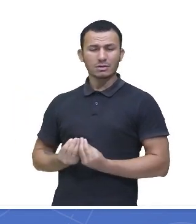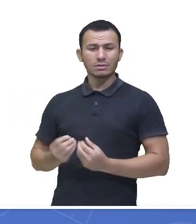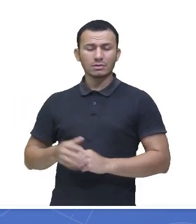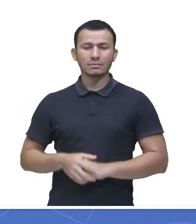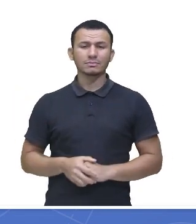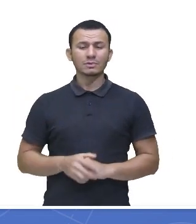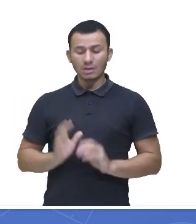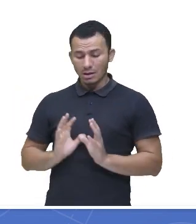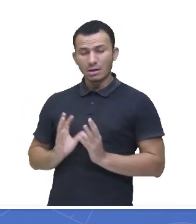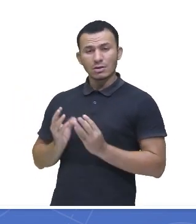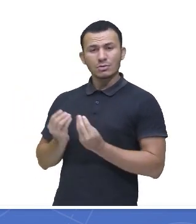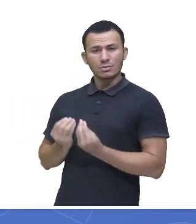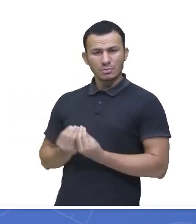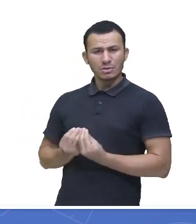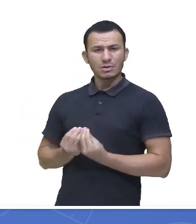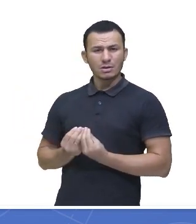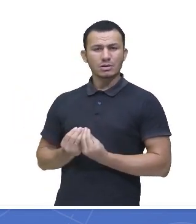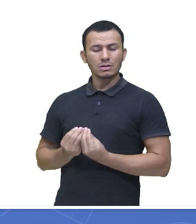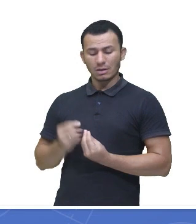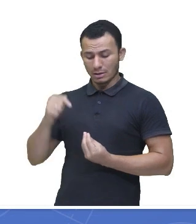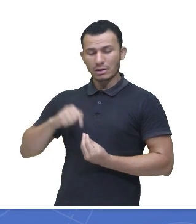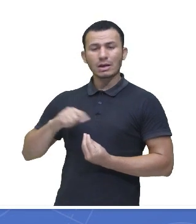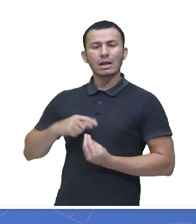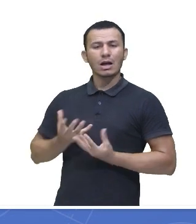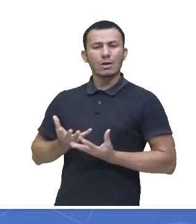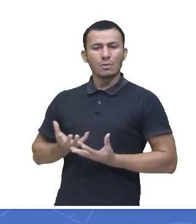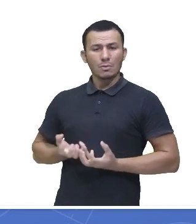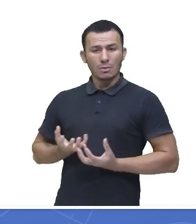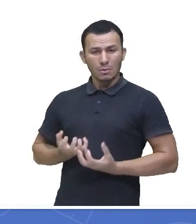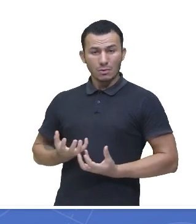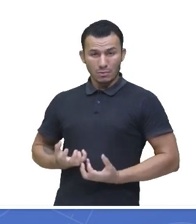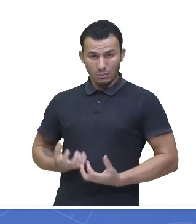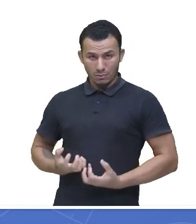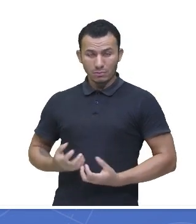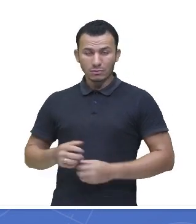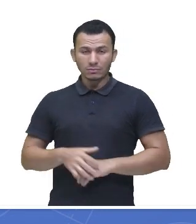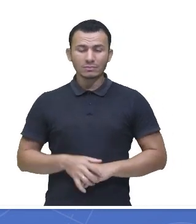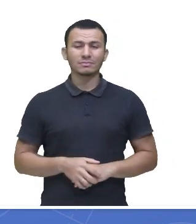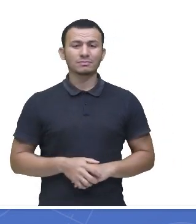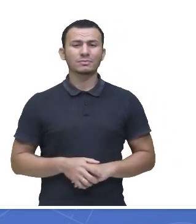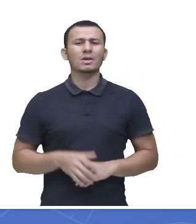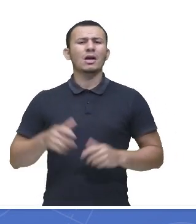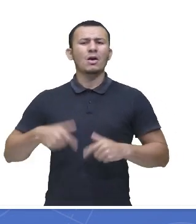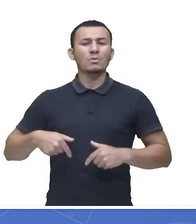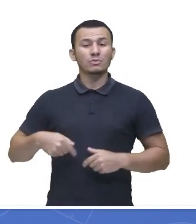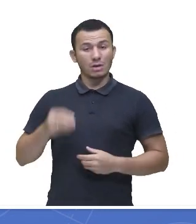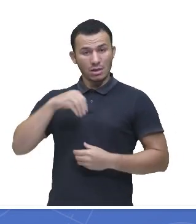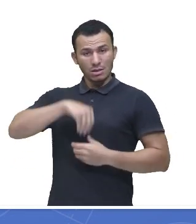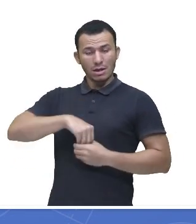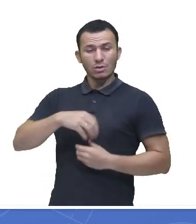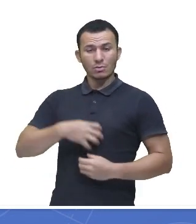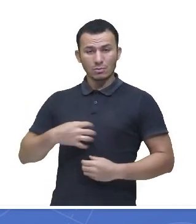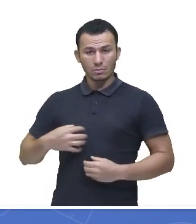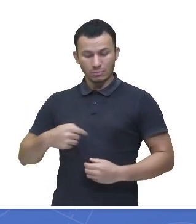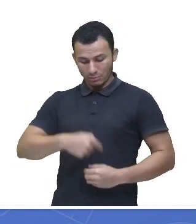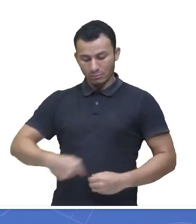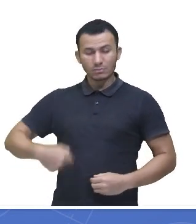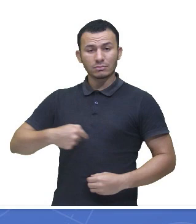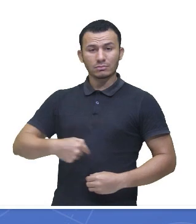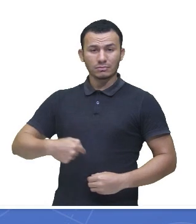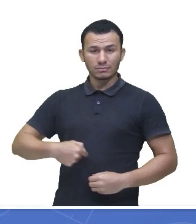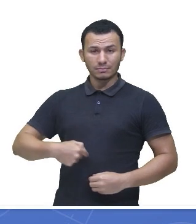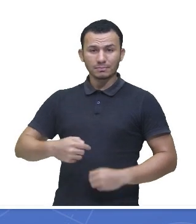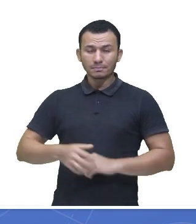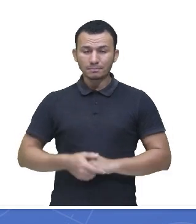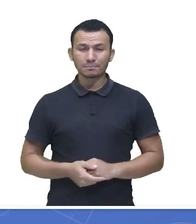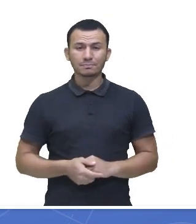seja, substâncias em que a gente vai conseguir absorver, ok? Realizada no aparelho digestório, tá? Então, segura bem aí.